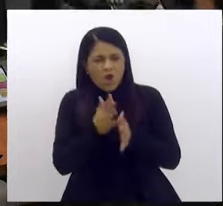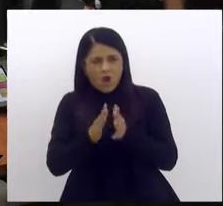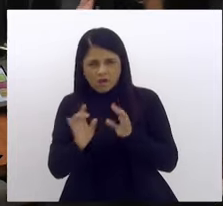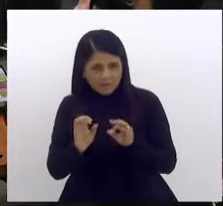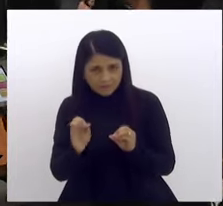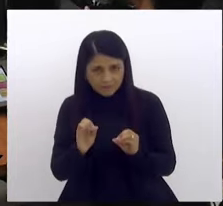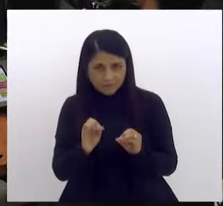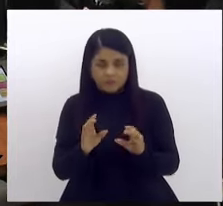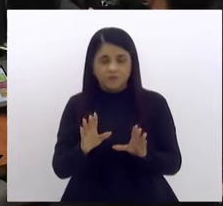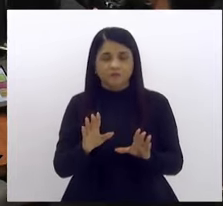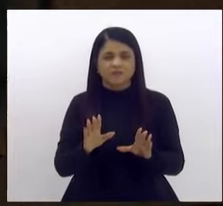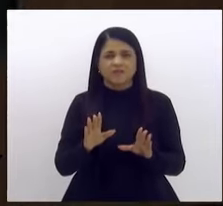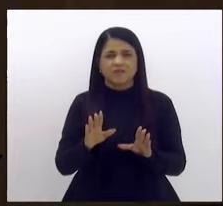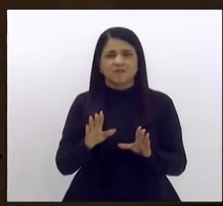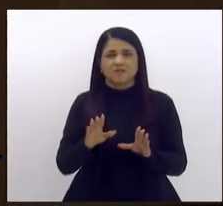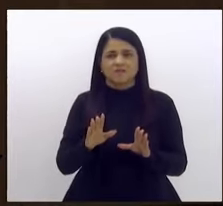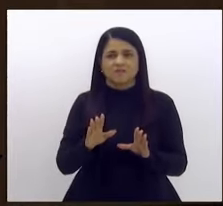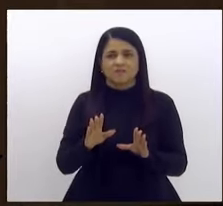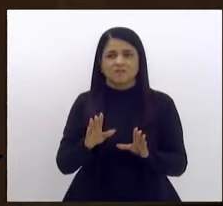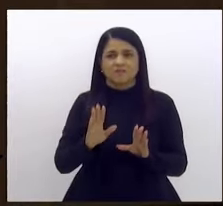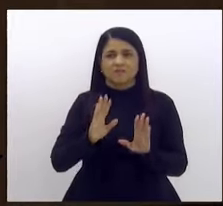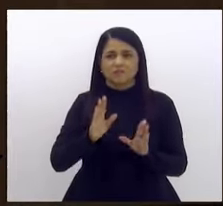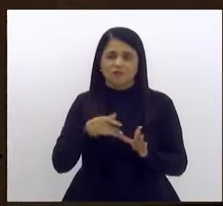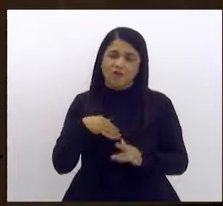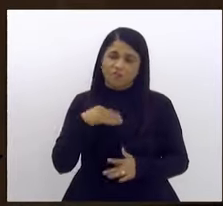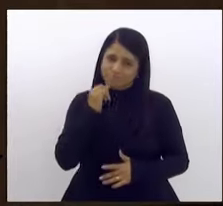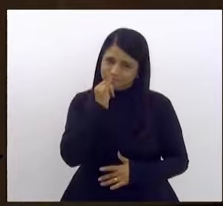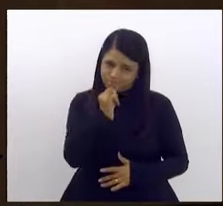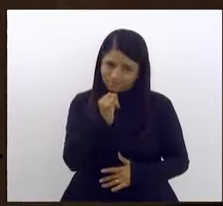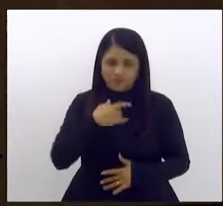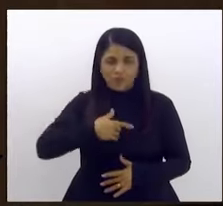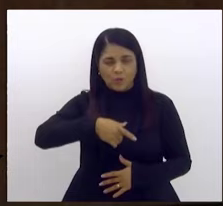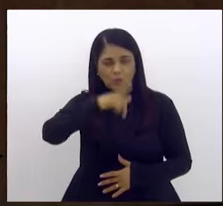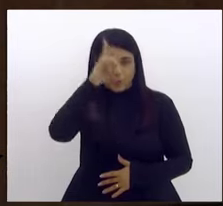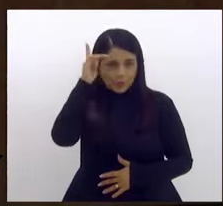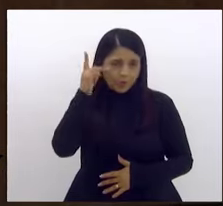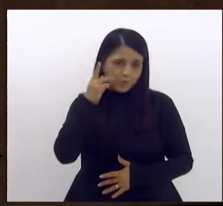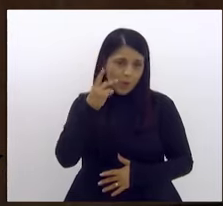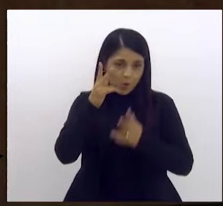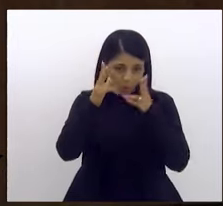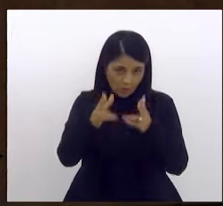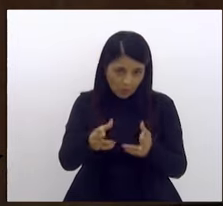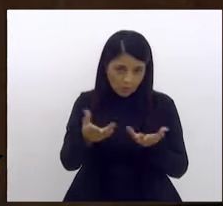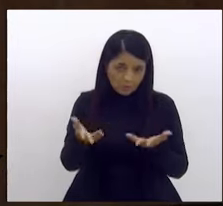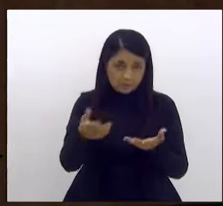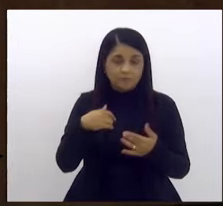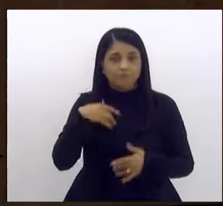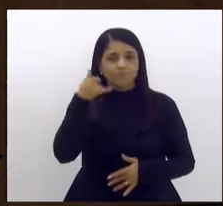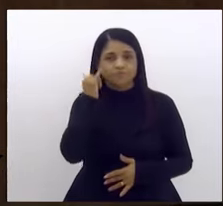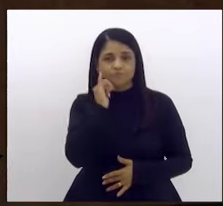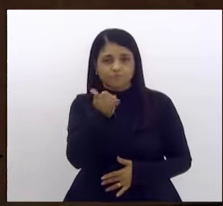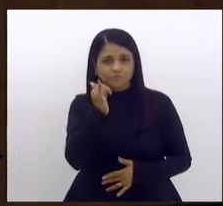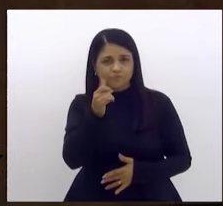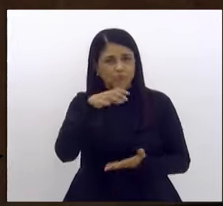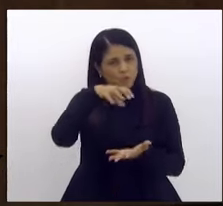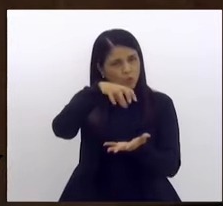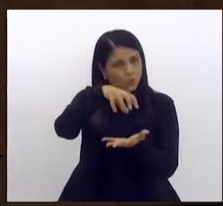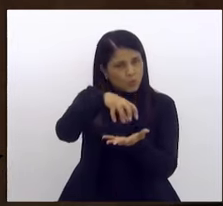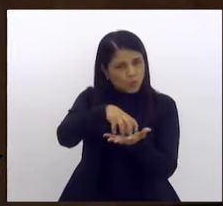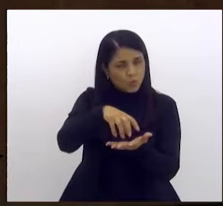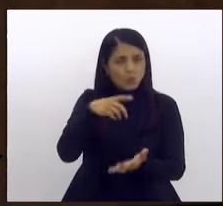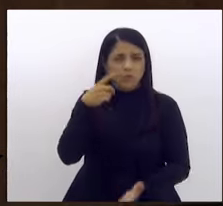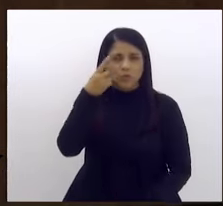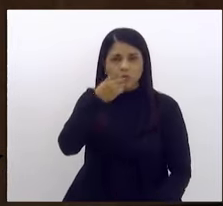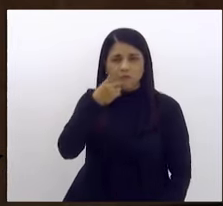é, para não polemizar, mas já polemizando, como o doutor Luiz Paulo falou, esse núcleo que o deputado